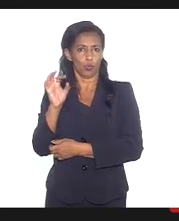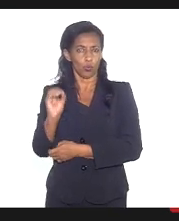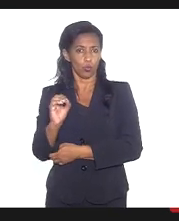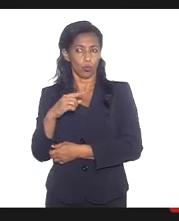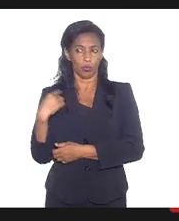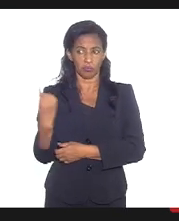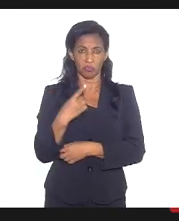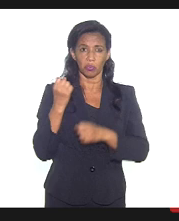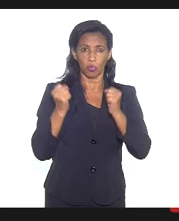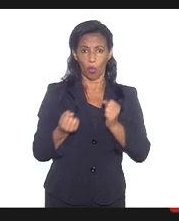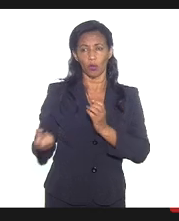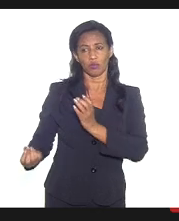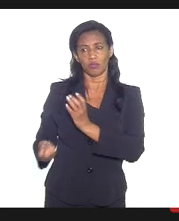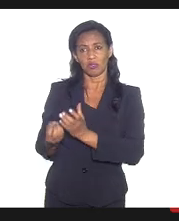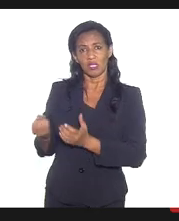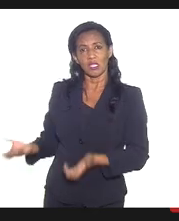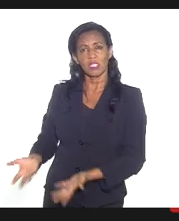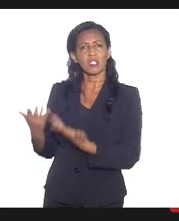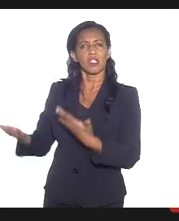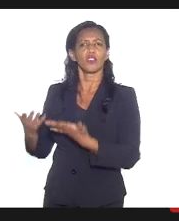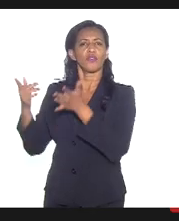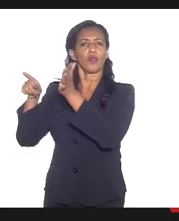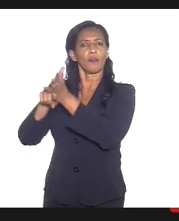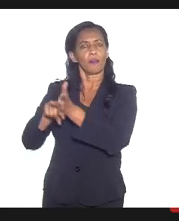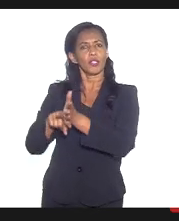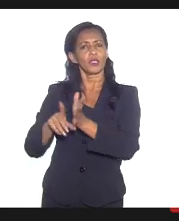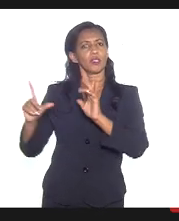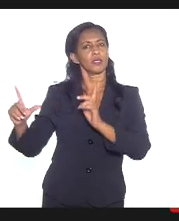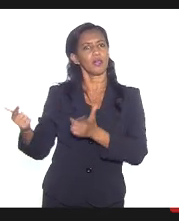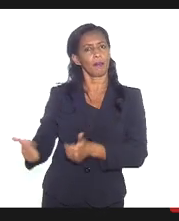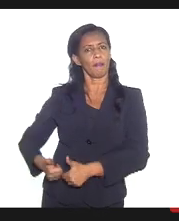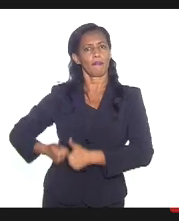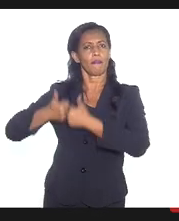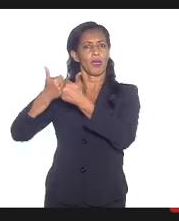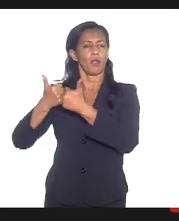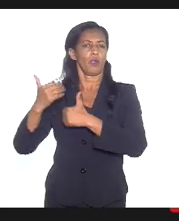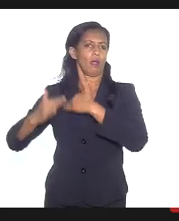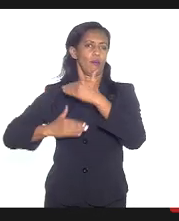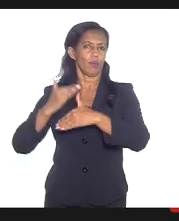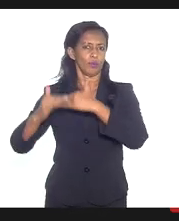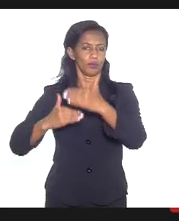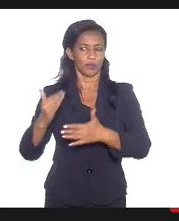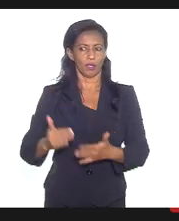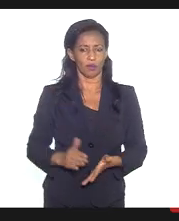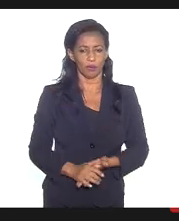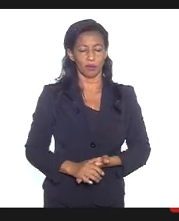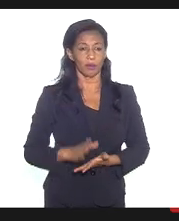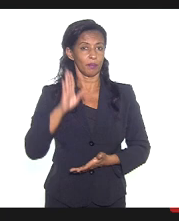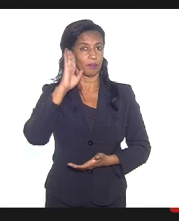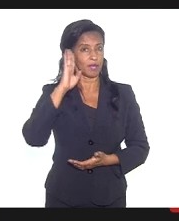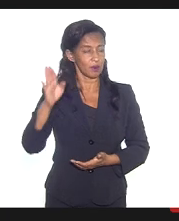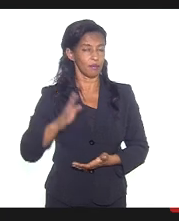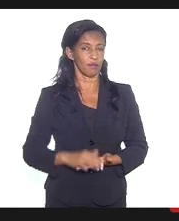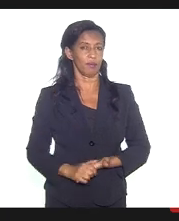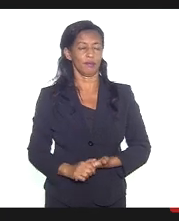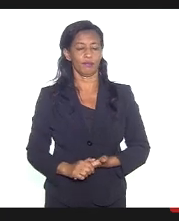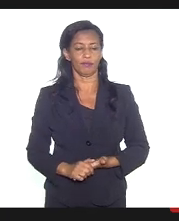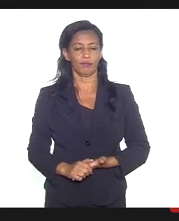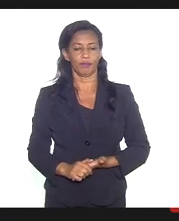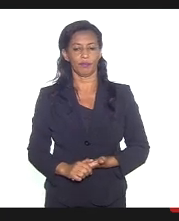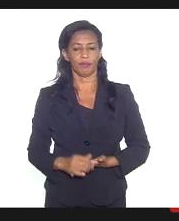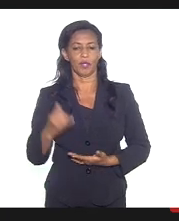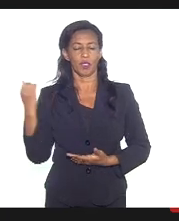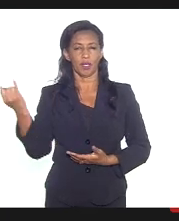estar incentivando pesquisa para otimizar a produção, melhorar a produção. E, principalmente,